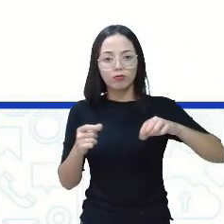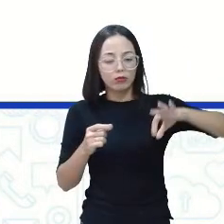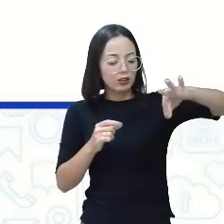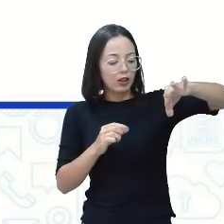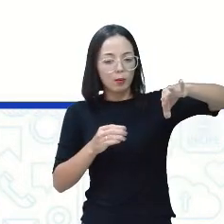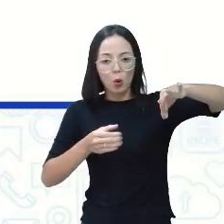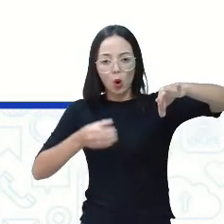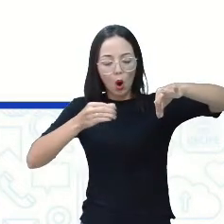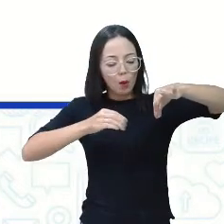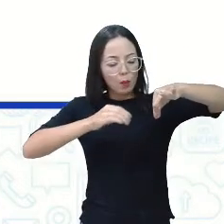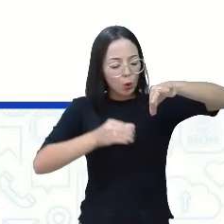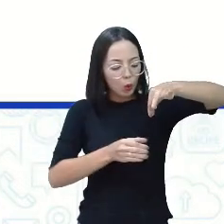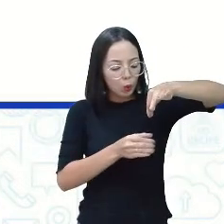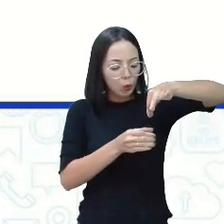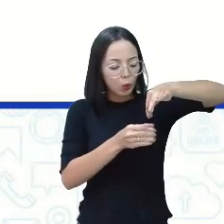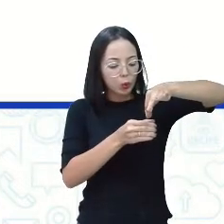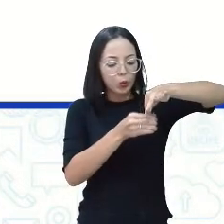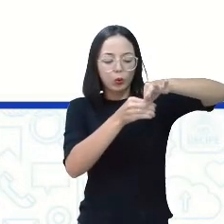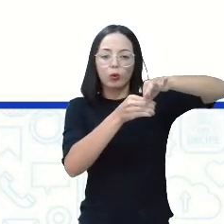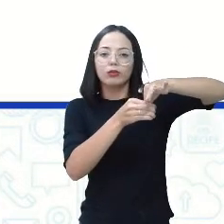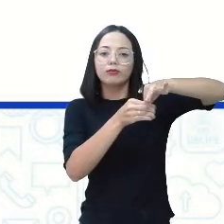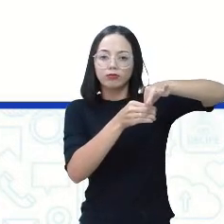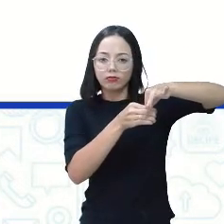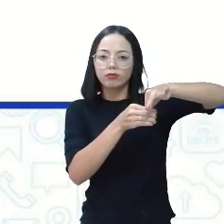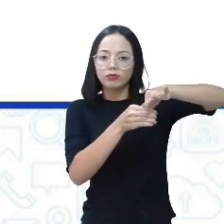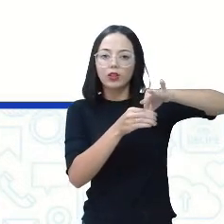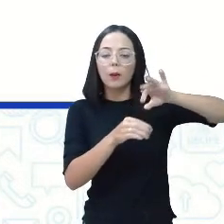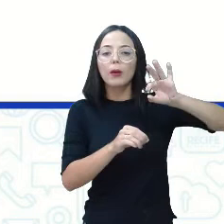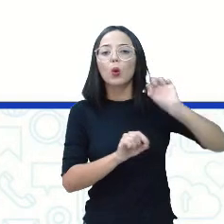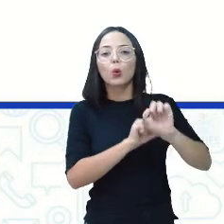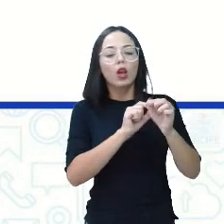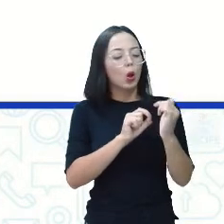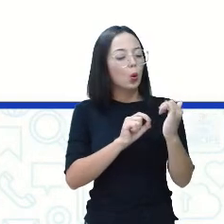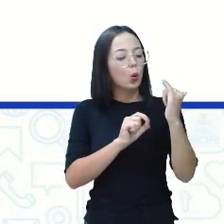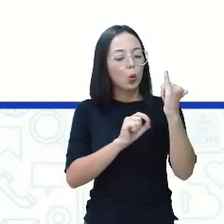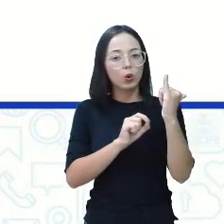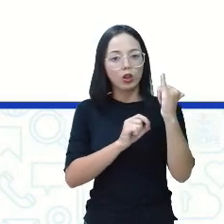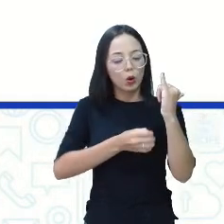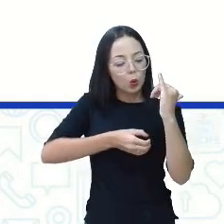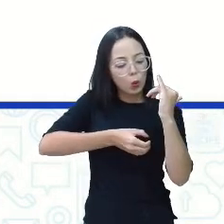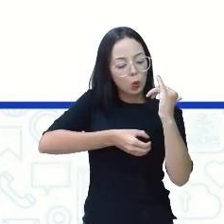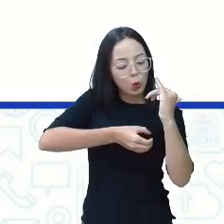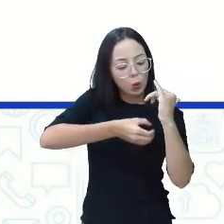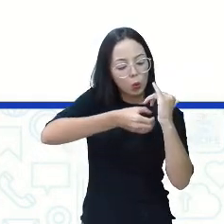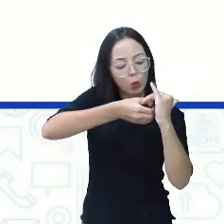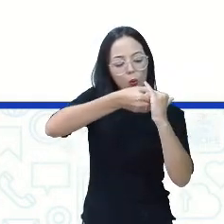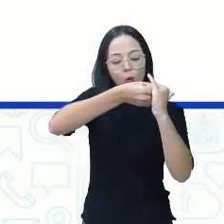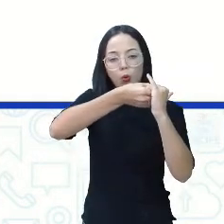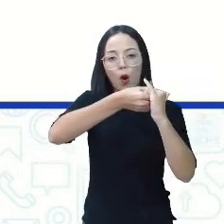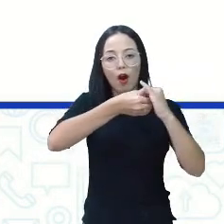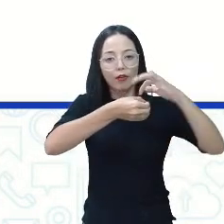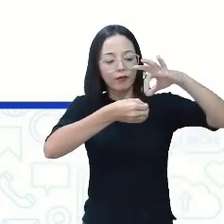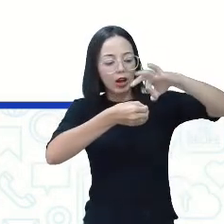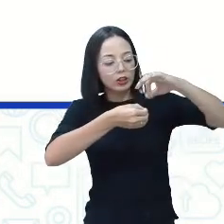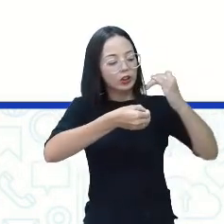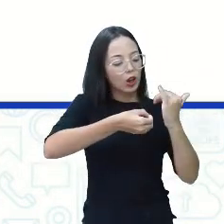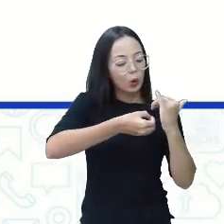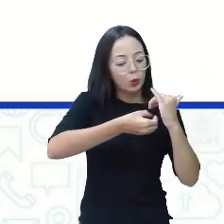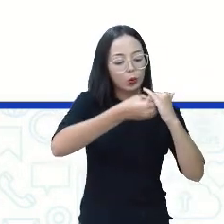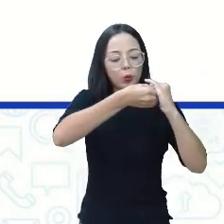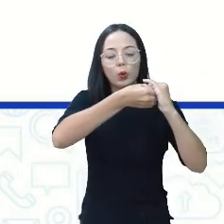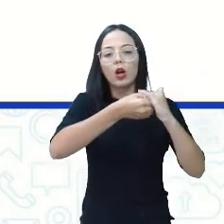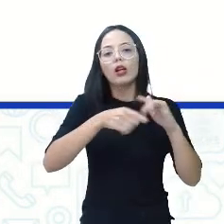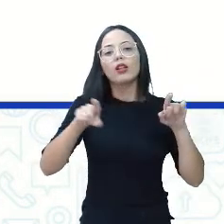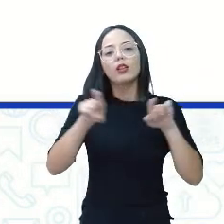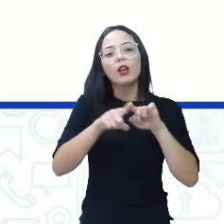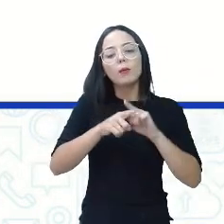vagina e ele é posicionado sobre o colo do útero. O capuz cervical, ele também